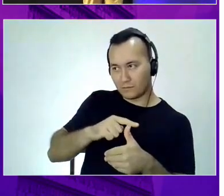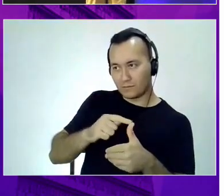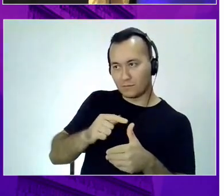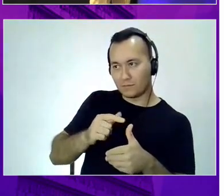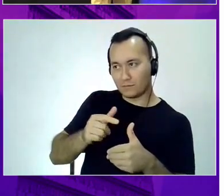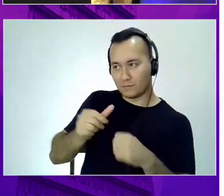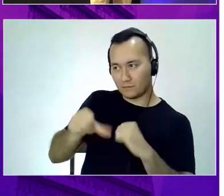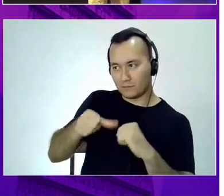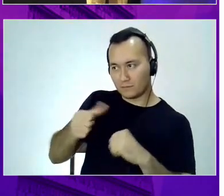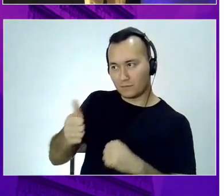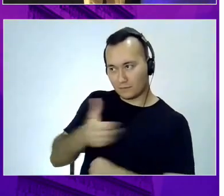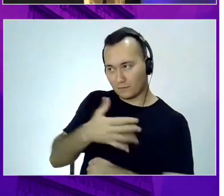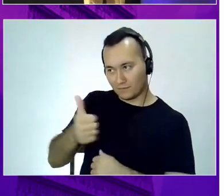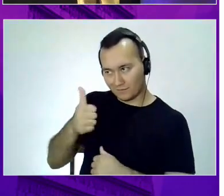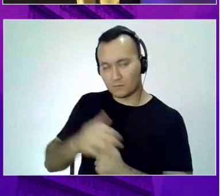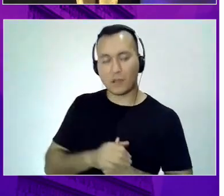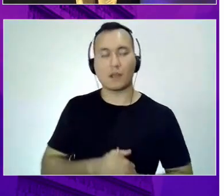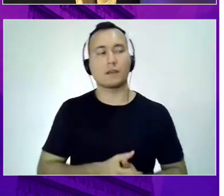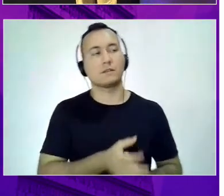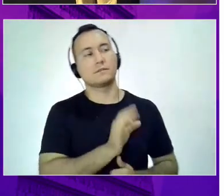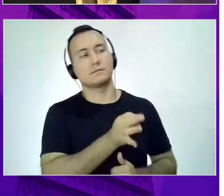fato.